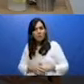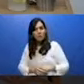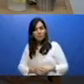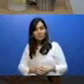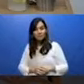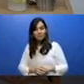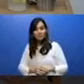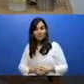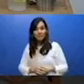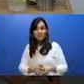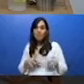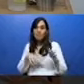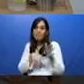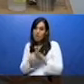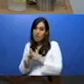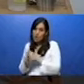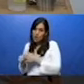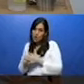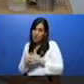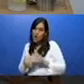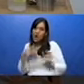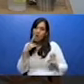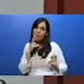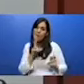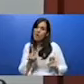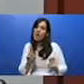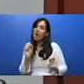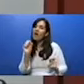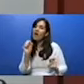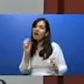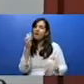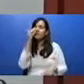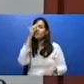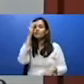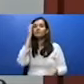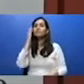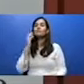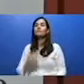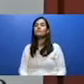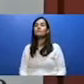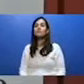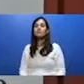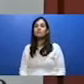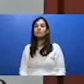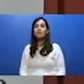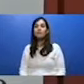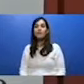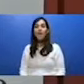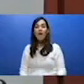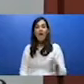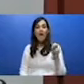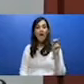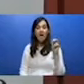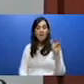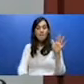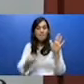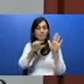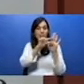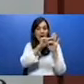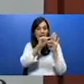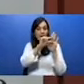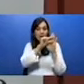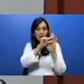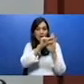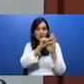tá? E colocamos a resposta que vai fazer parte do texto. Parágrafo, letra